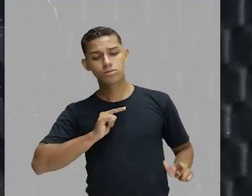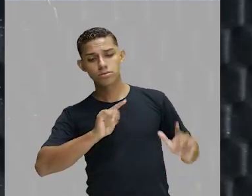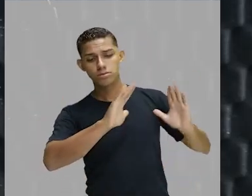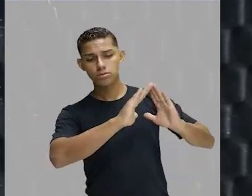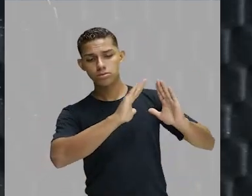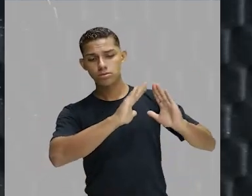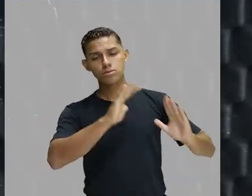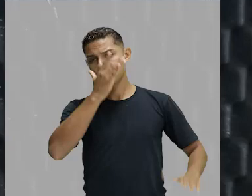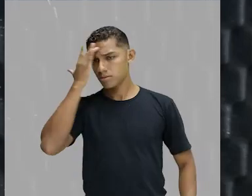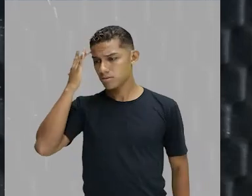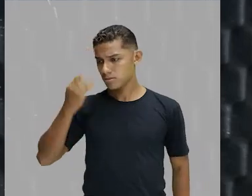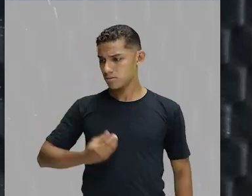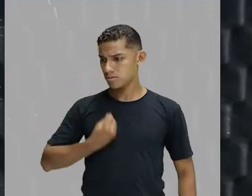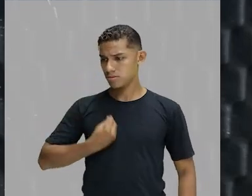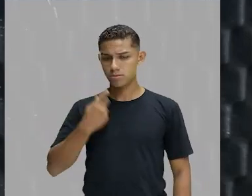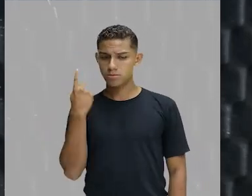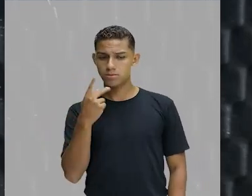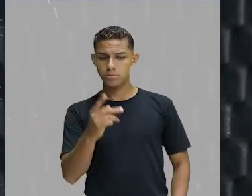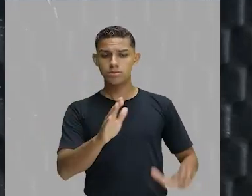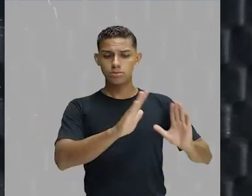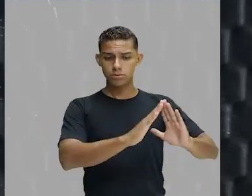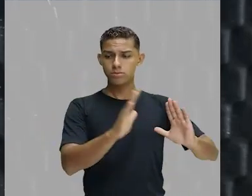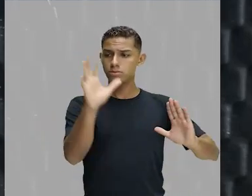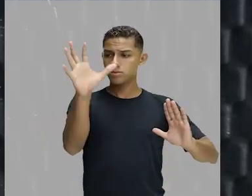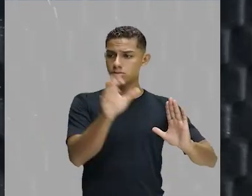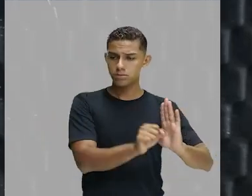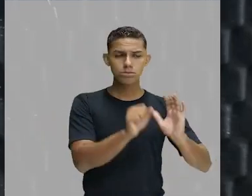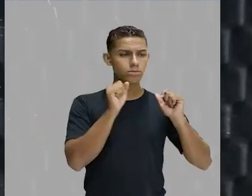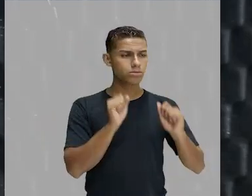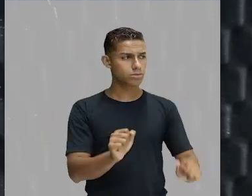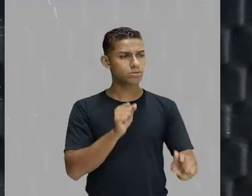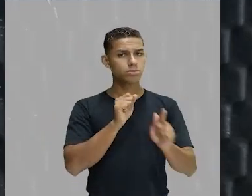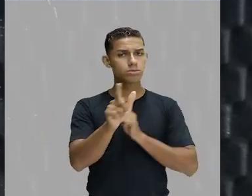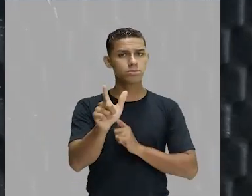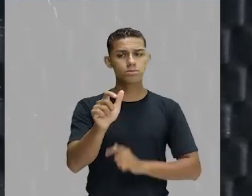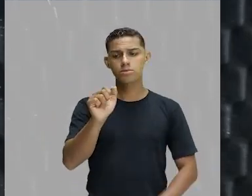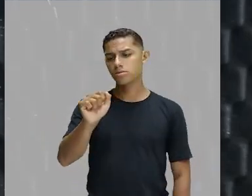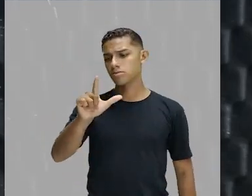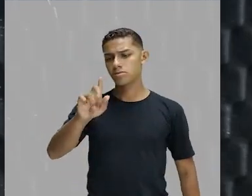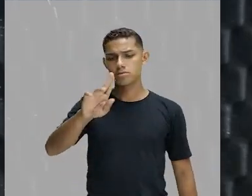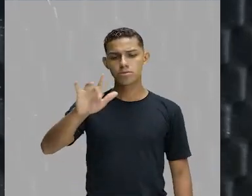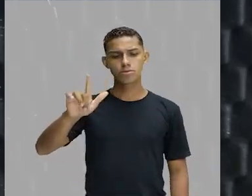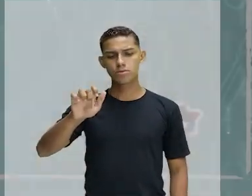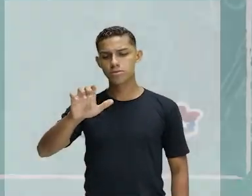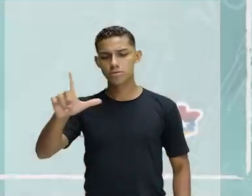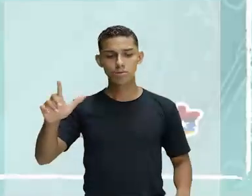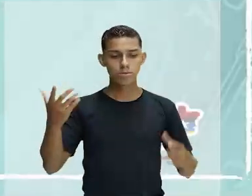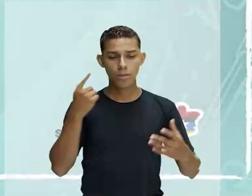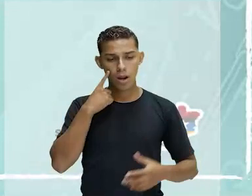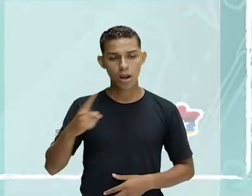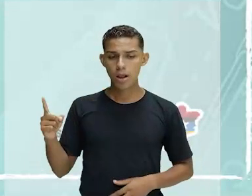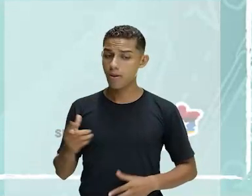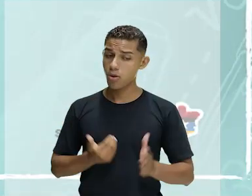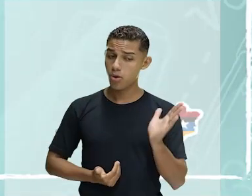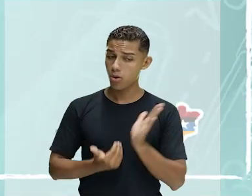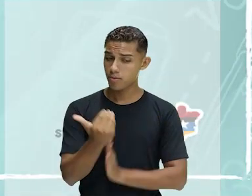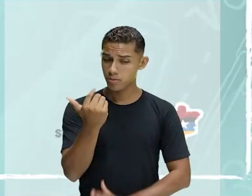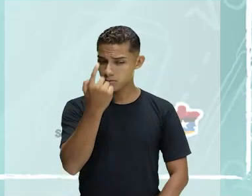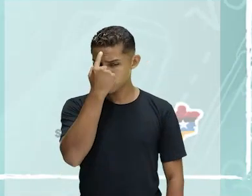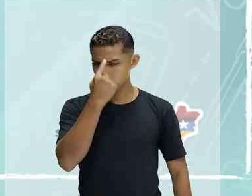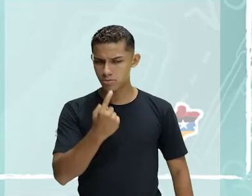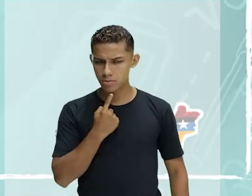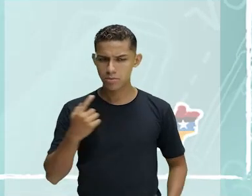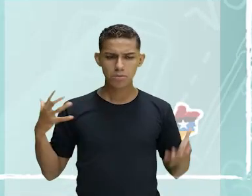de moradores da região que acolhem essas pessoas para a temporada. Vamos começar com as